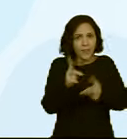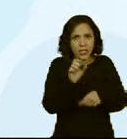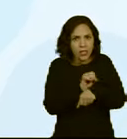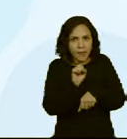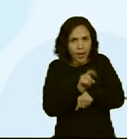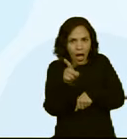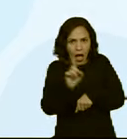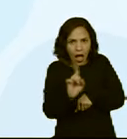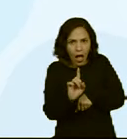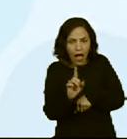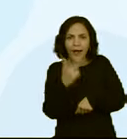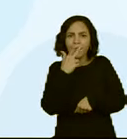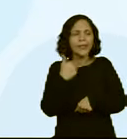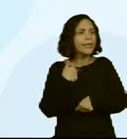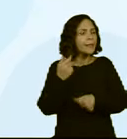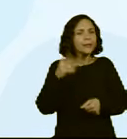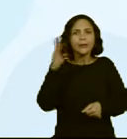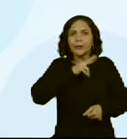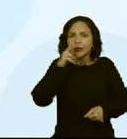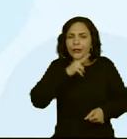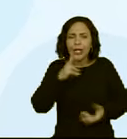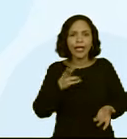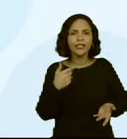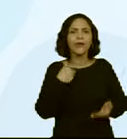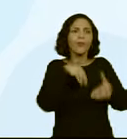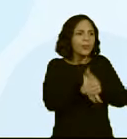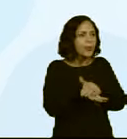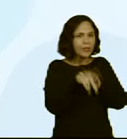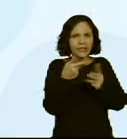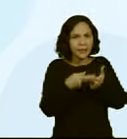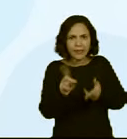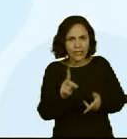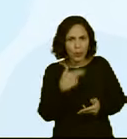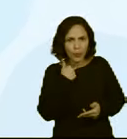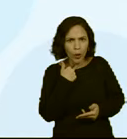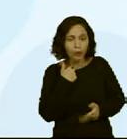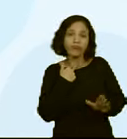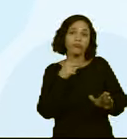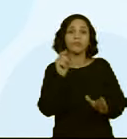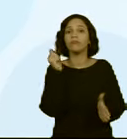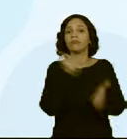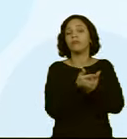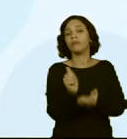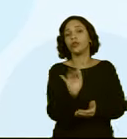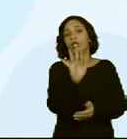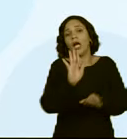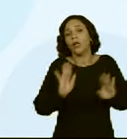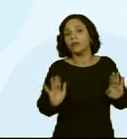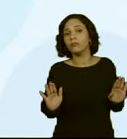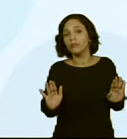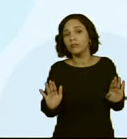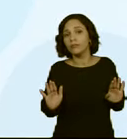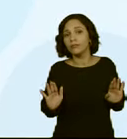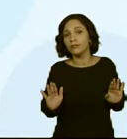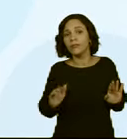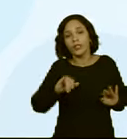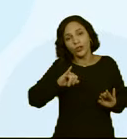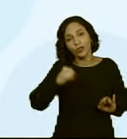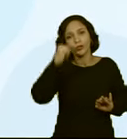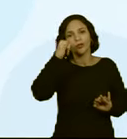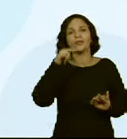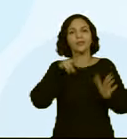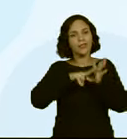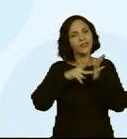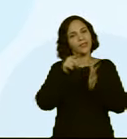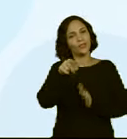tem paciência ou não tem disciplina para guardar e esperar você paga mais caro por ele você paga juros